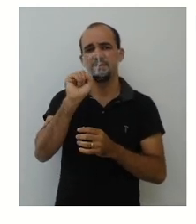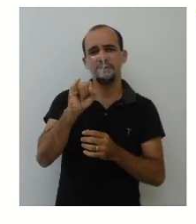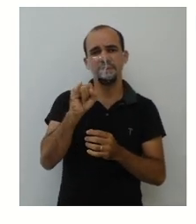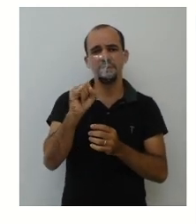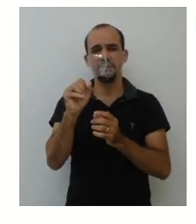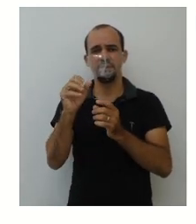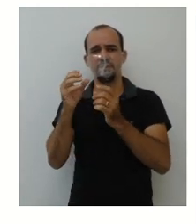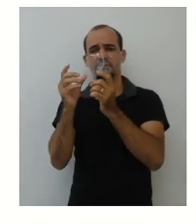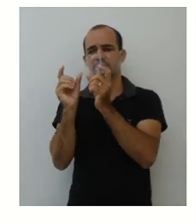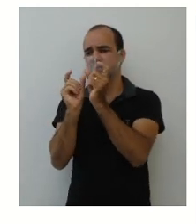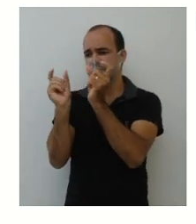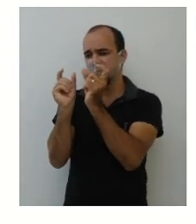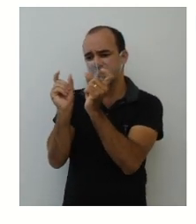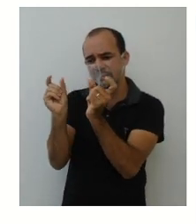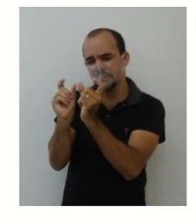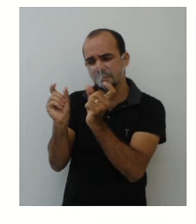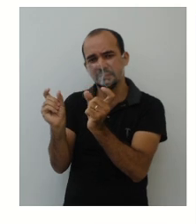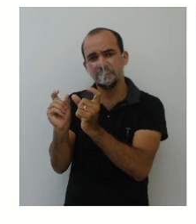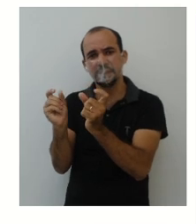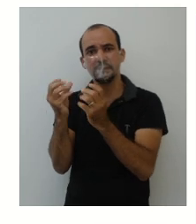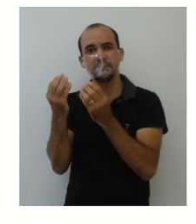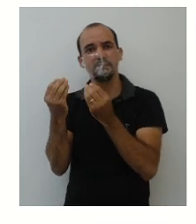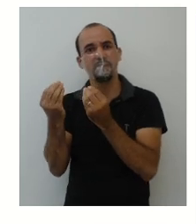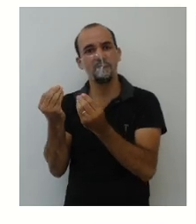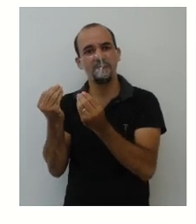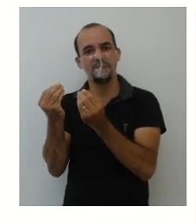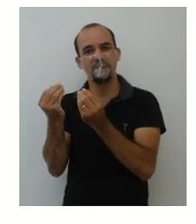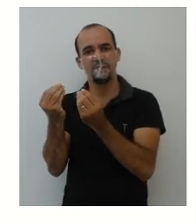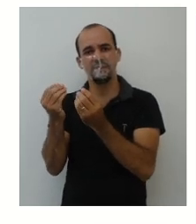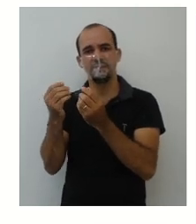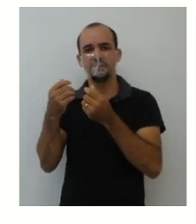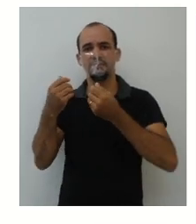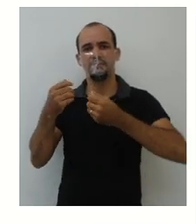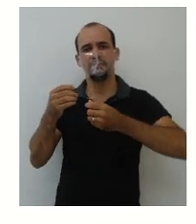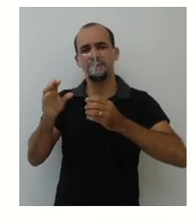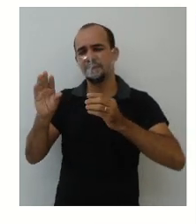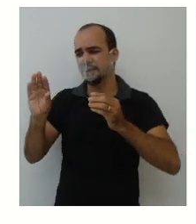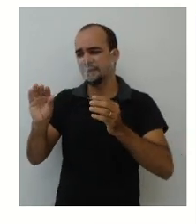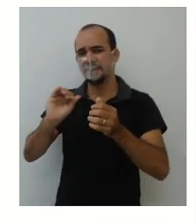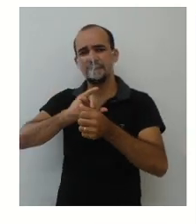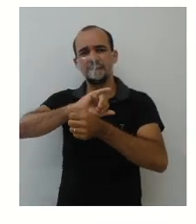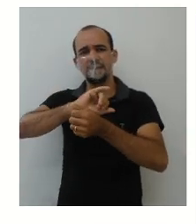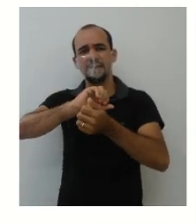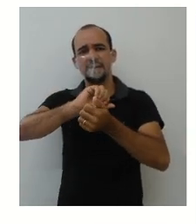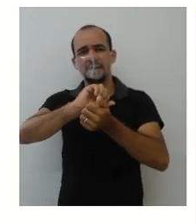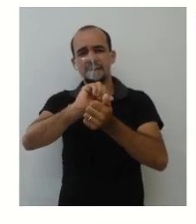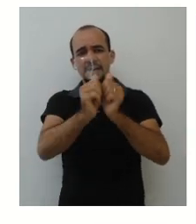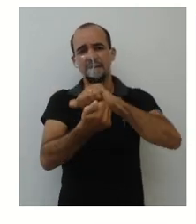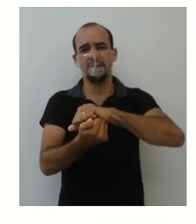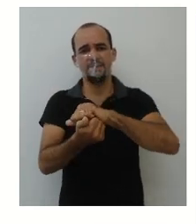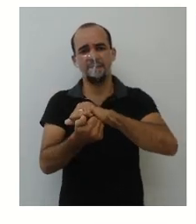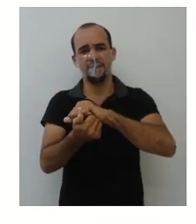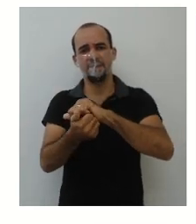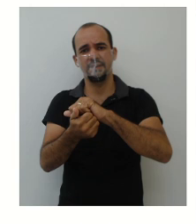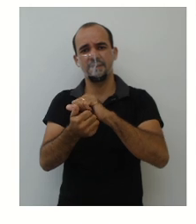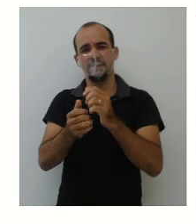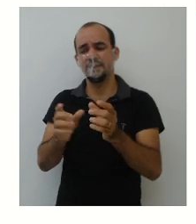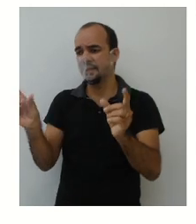tenta colocar em uma só, se possível. Então, ao invés de você esticar muito a frase,